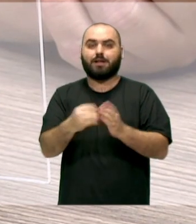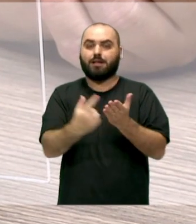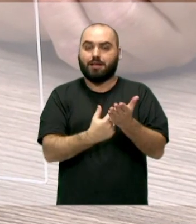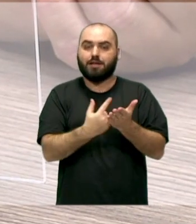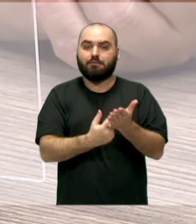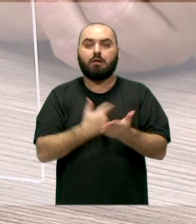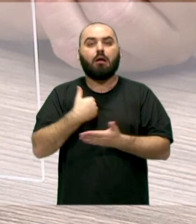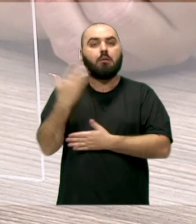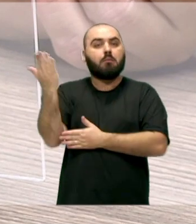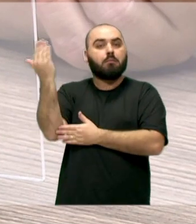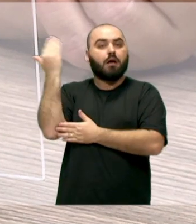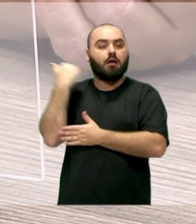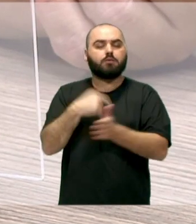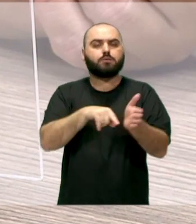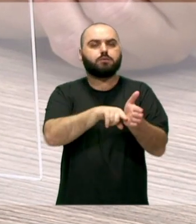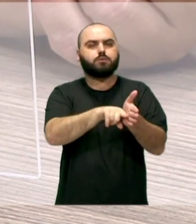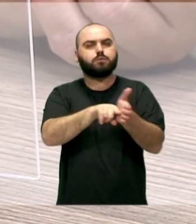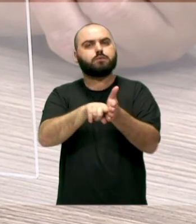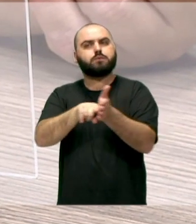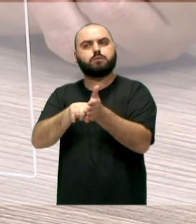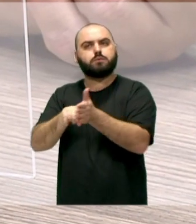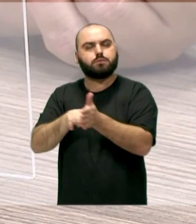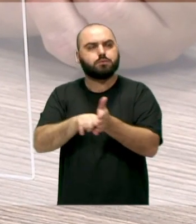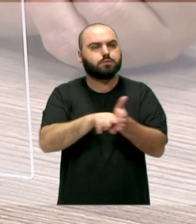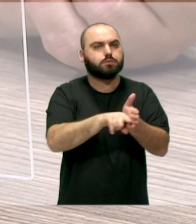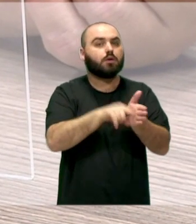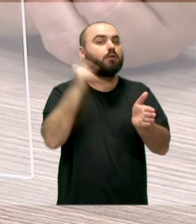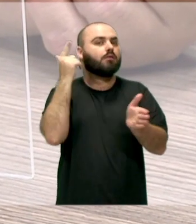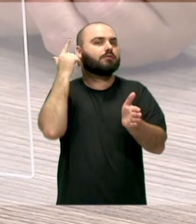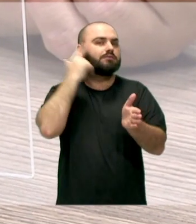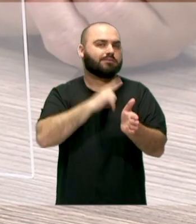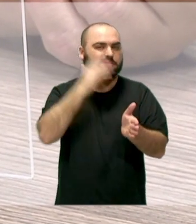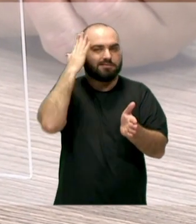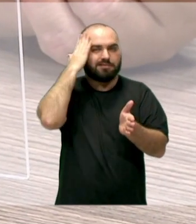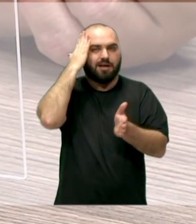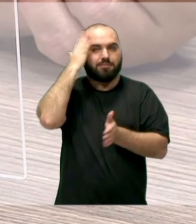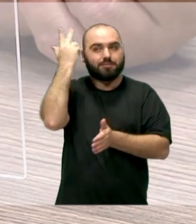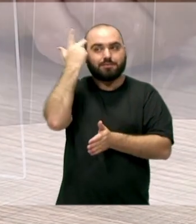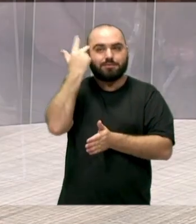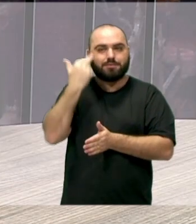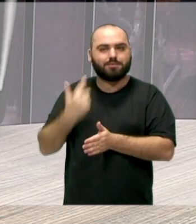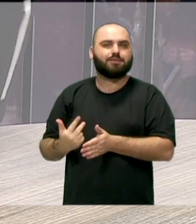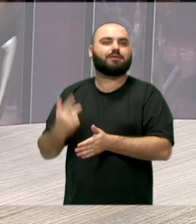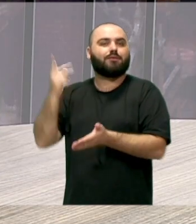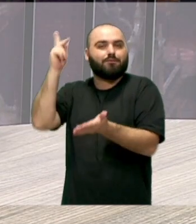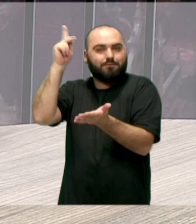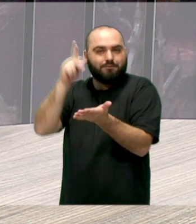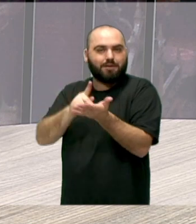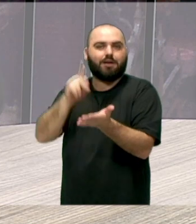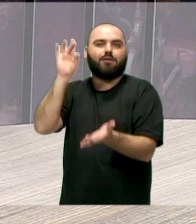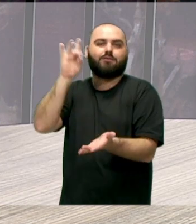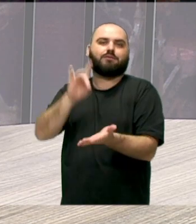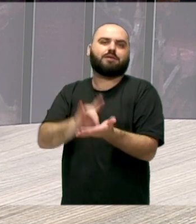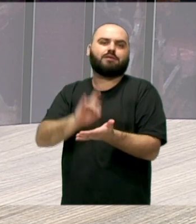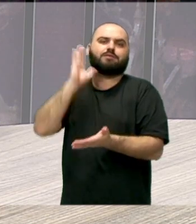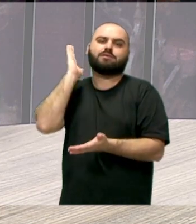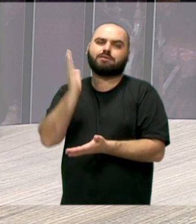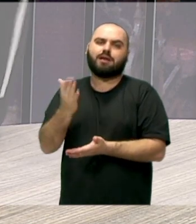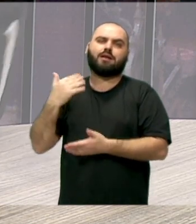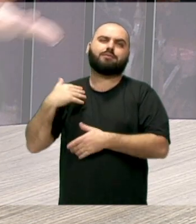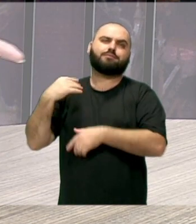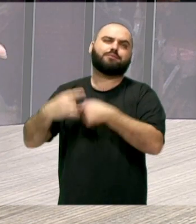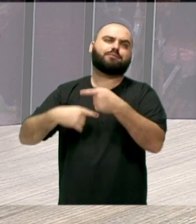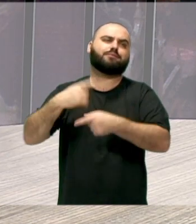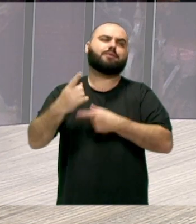fiz essa pesquisa, foi justamente para que a gente tivesse registro da história oral, porque quantas histórias que já se foram, quanta coisa